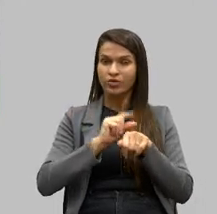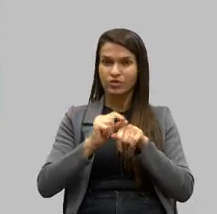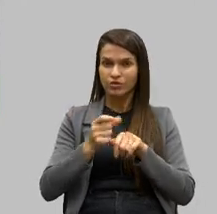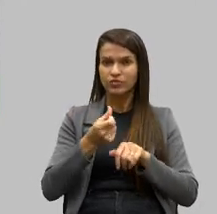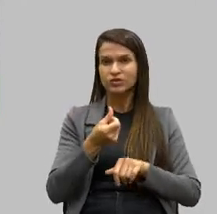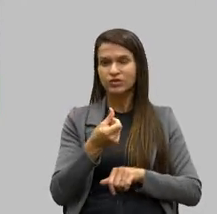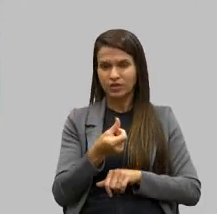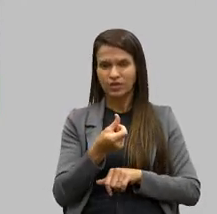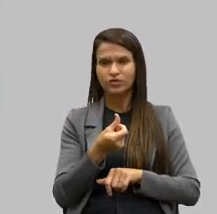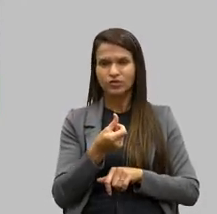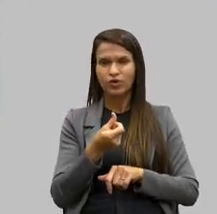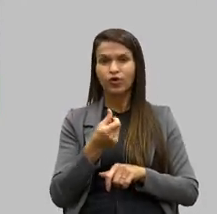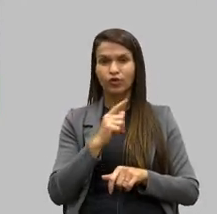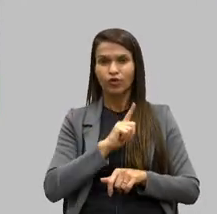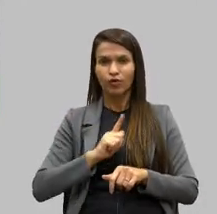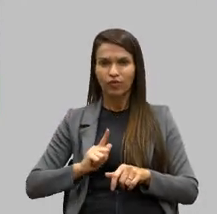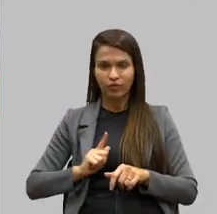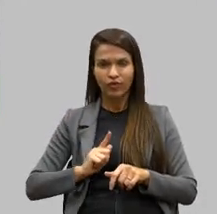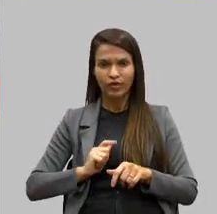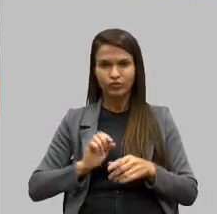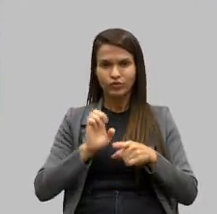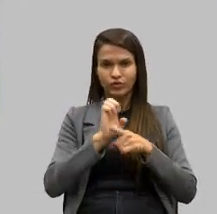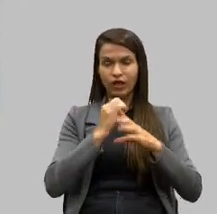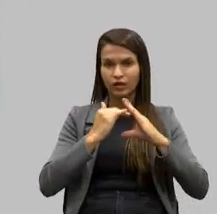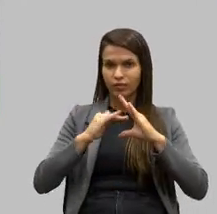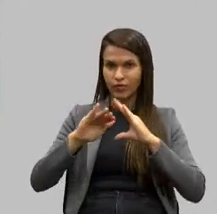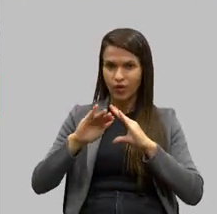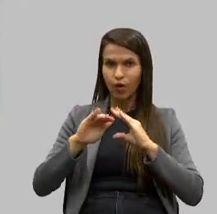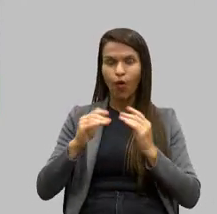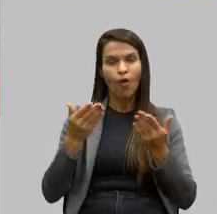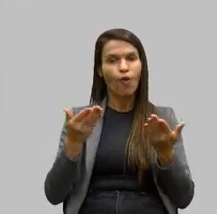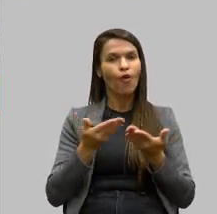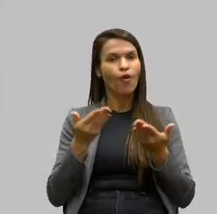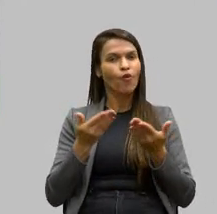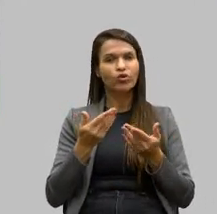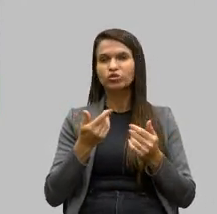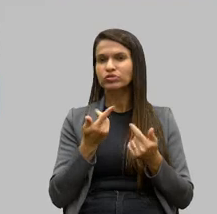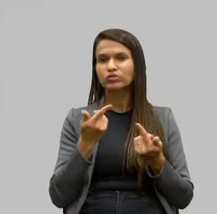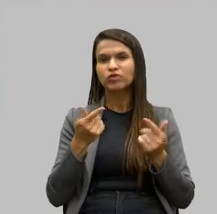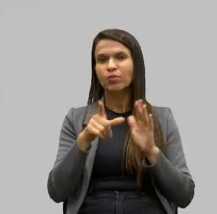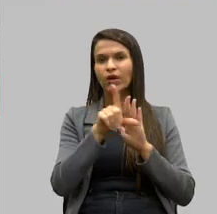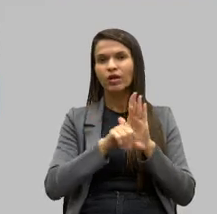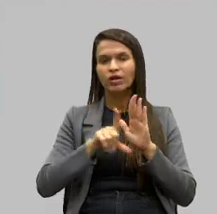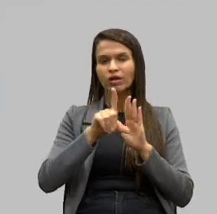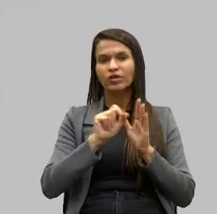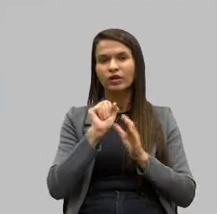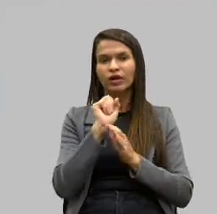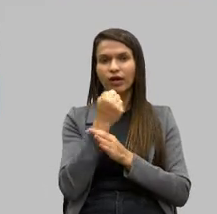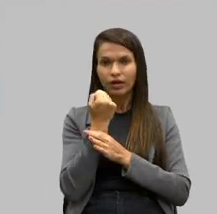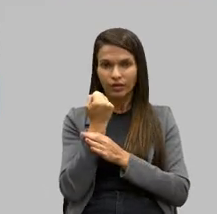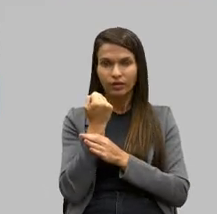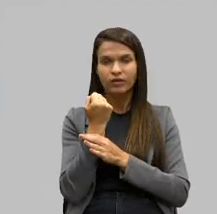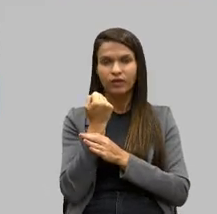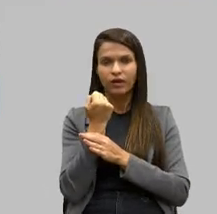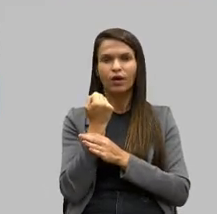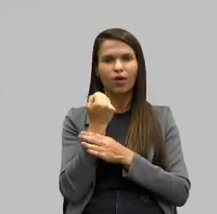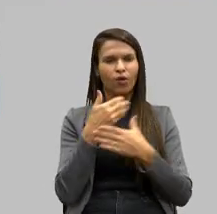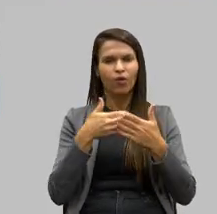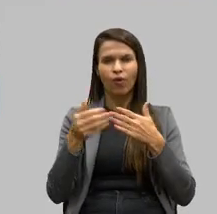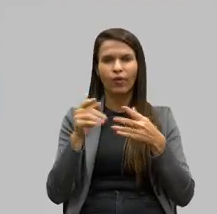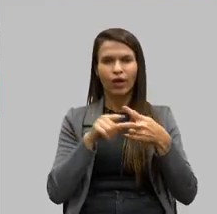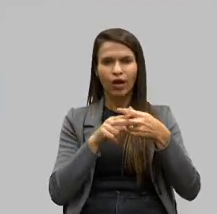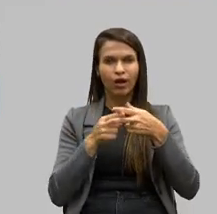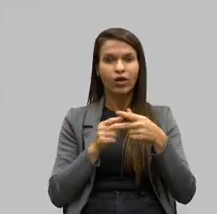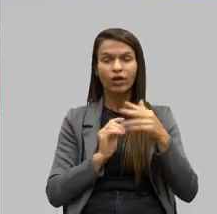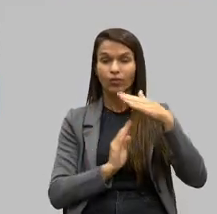Estado encaminhou. Então, hoje, nós estamos sem uma legislação que garanta que qualquer reajuste do